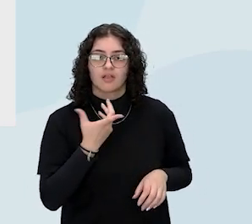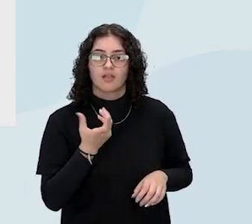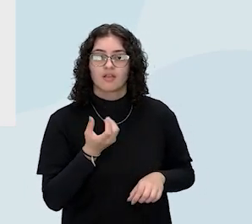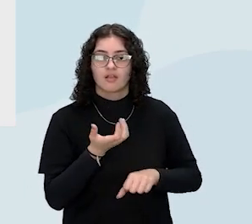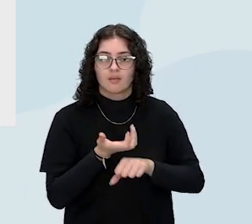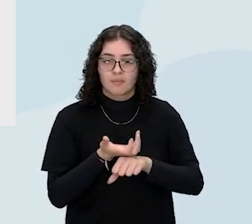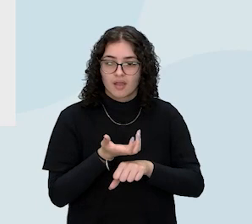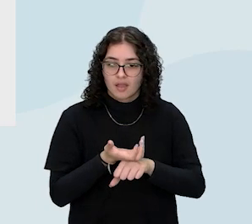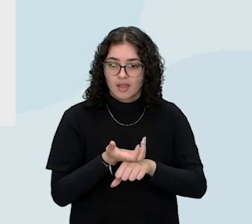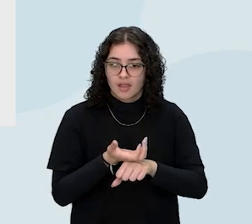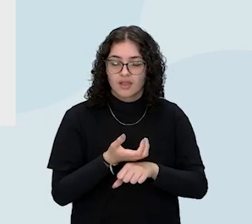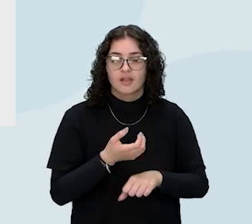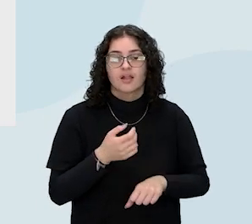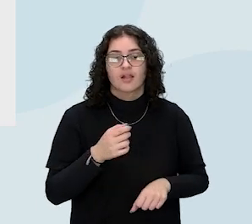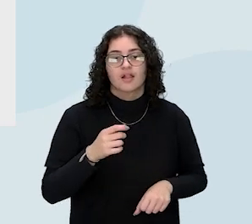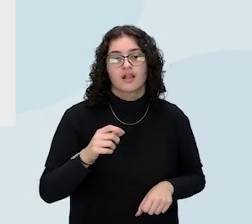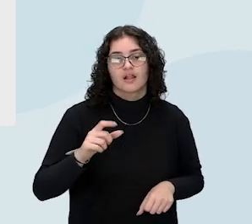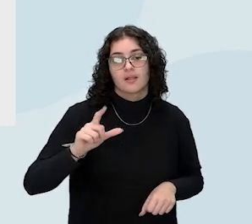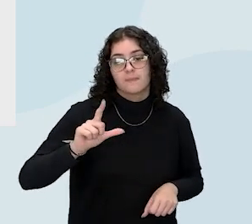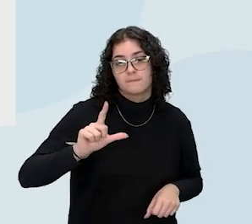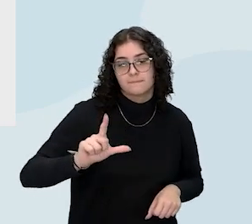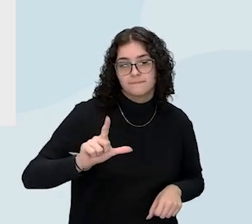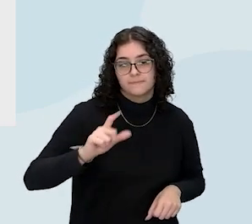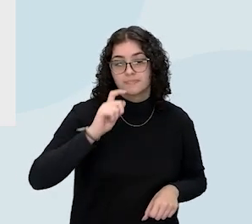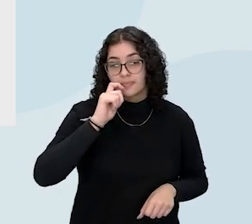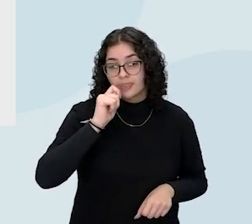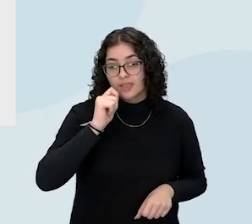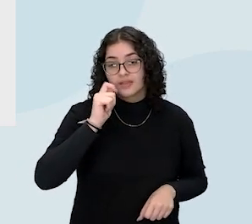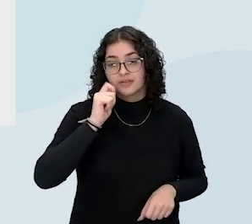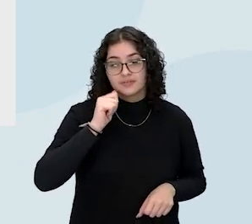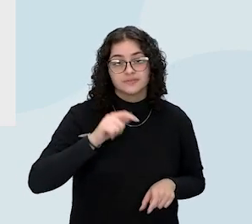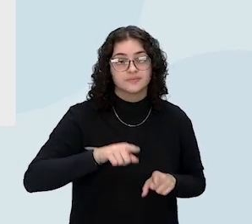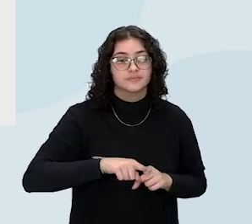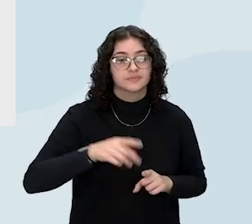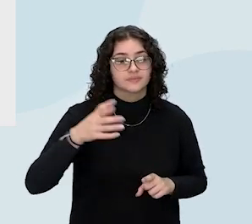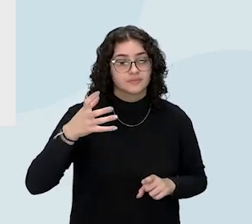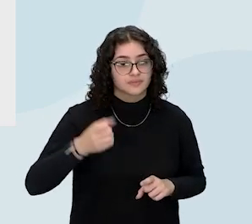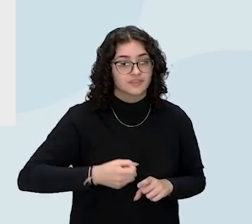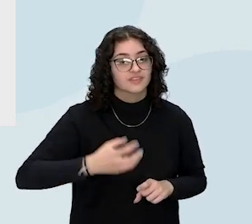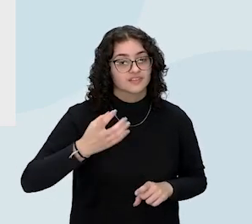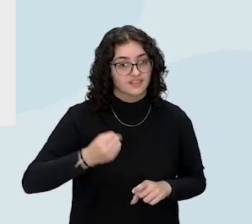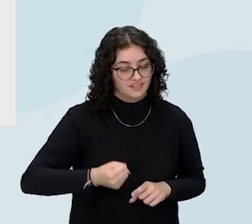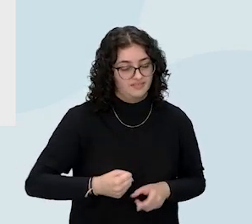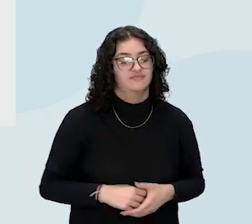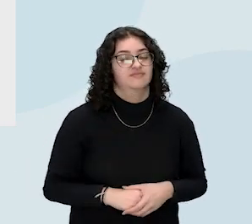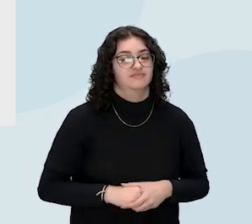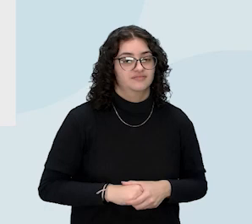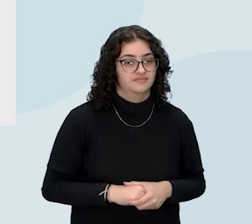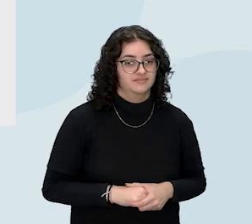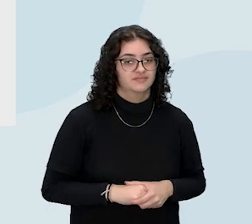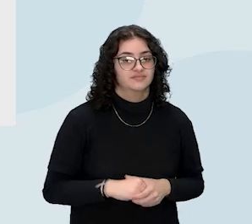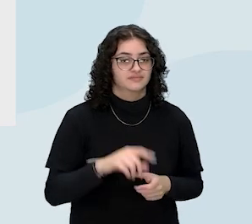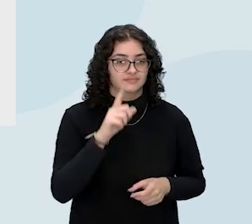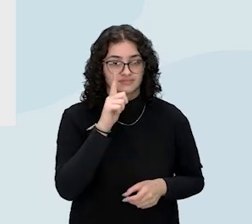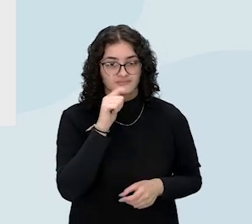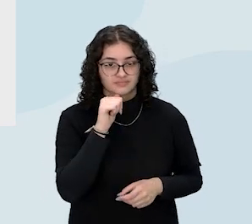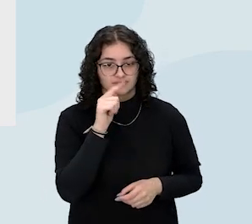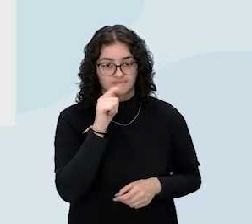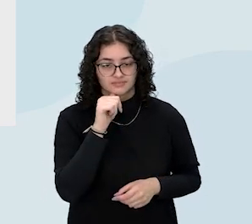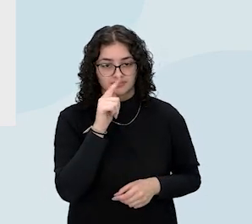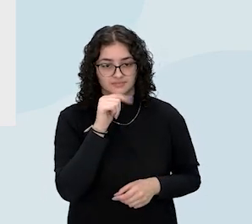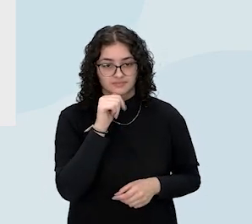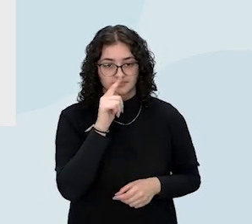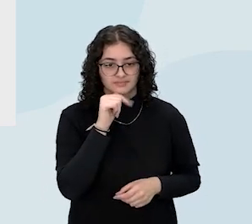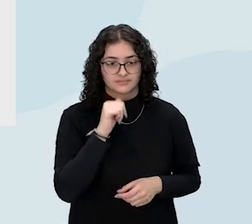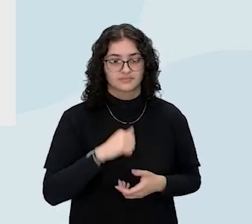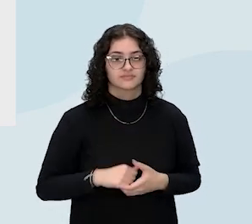abacaxi, limão, tá certo? O leite é ácido porque tem ácido lático, pessoal. E a água, quando você bate ali,